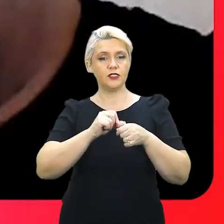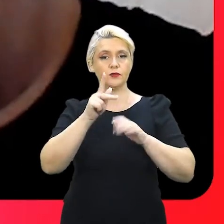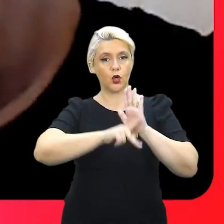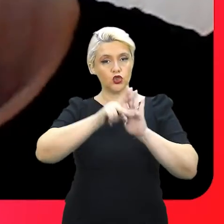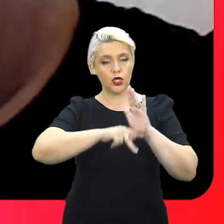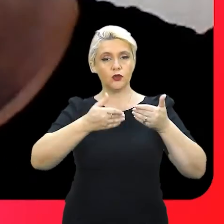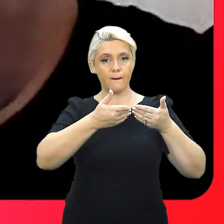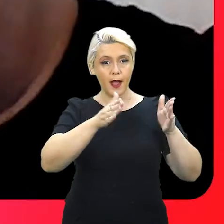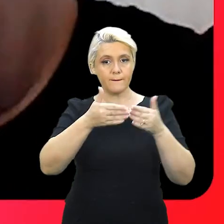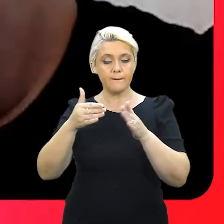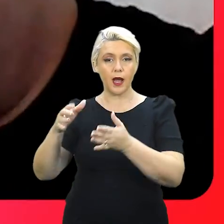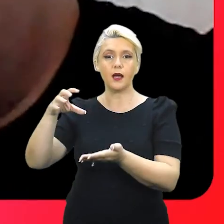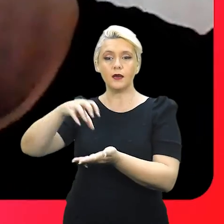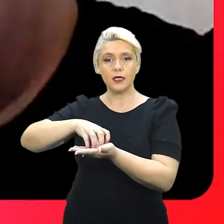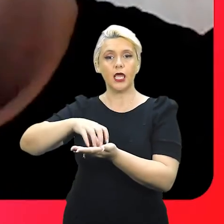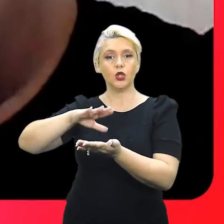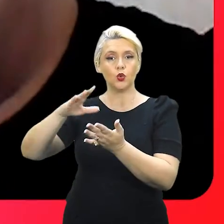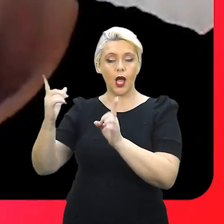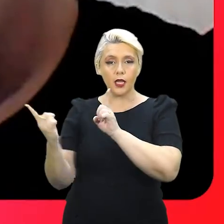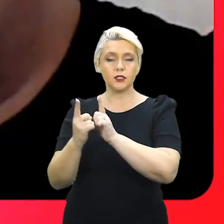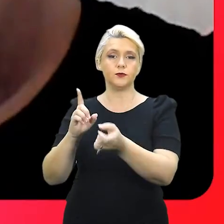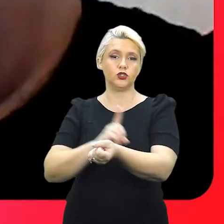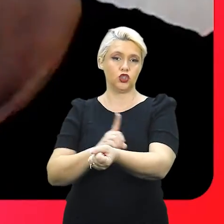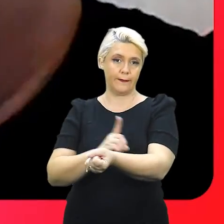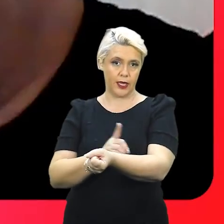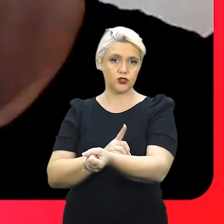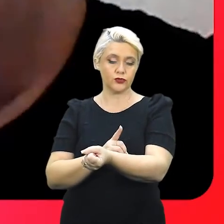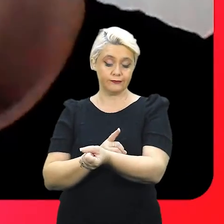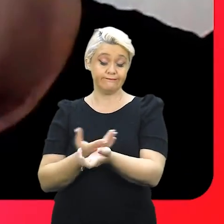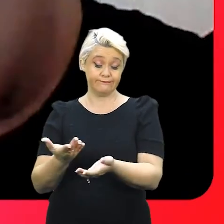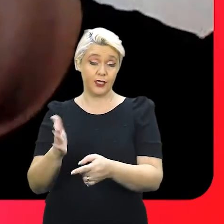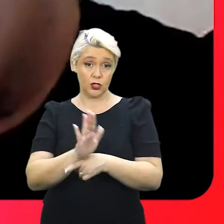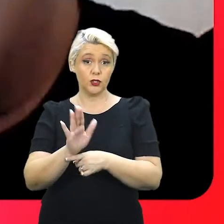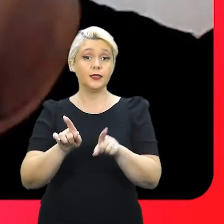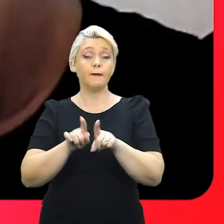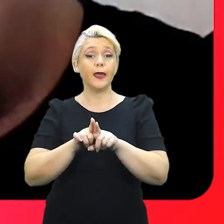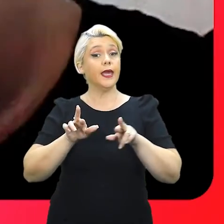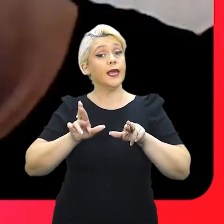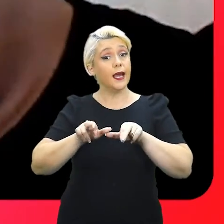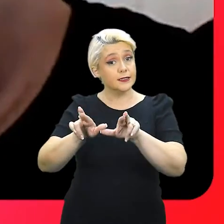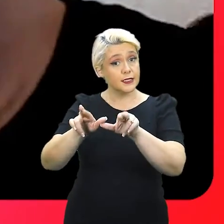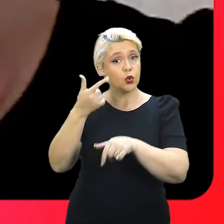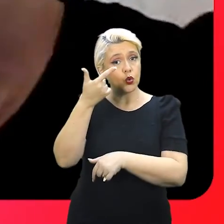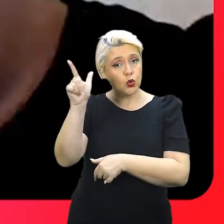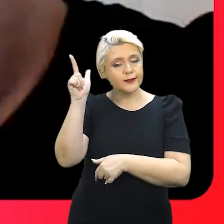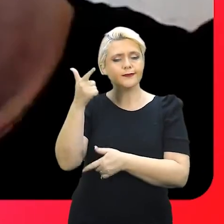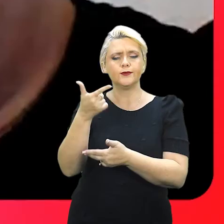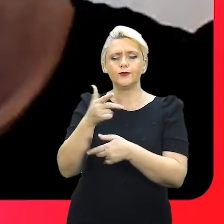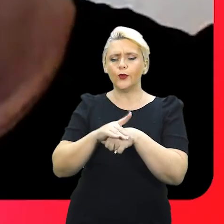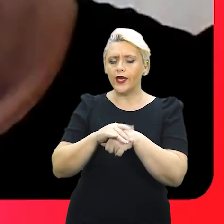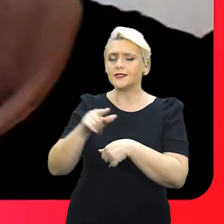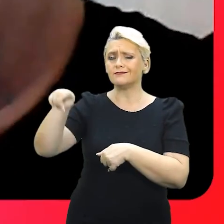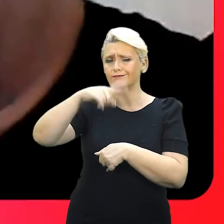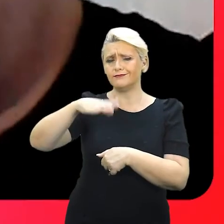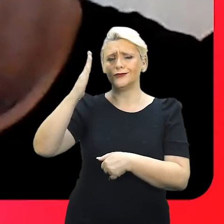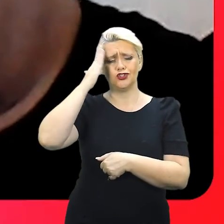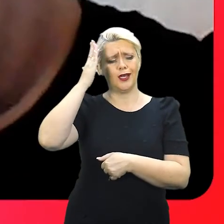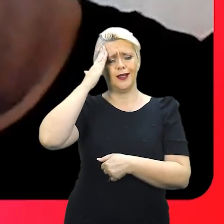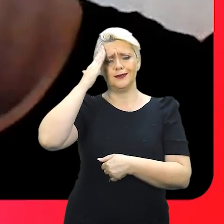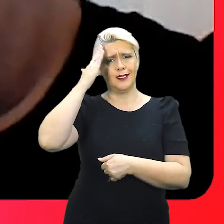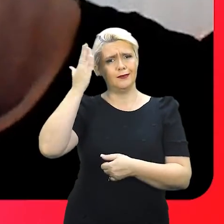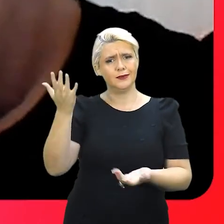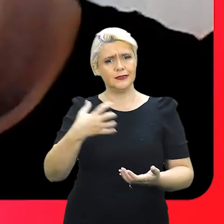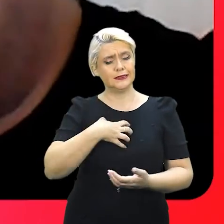essa causa, que é a causa do diabético e também do câncer, que é outra doença que todo mundo sabe